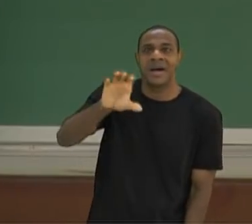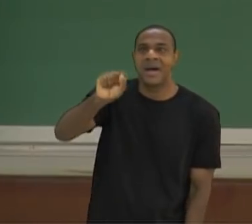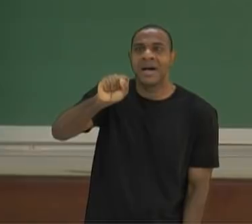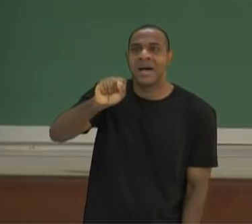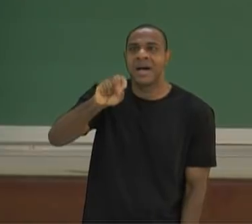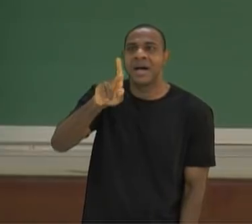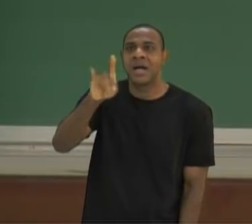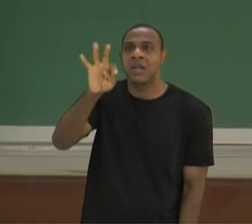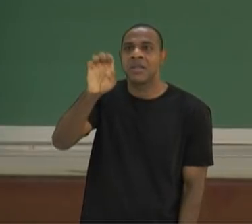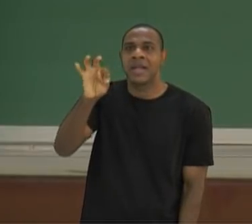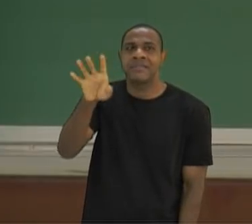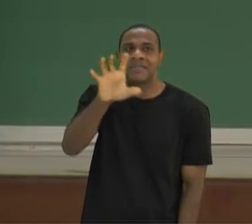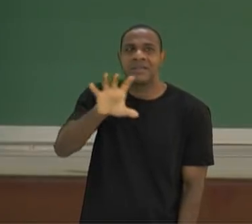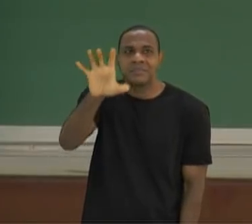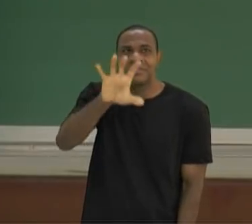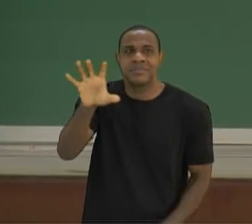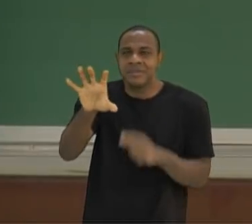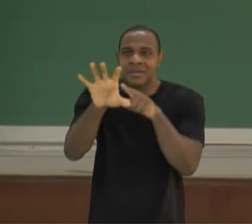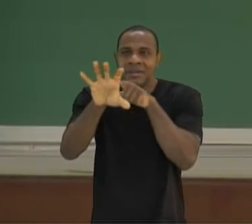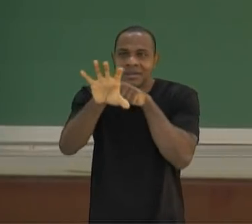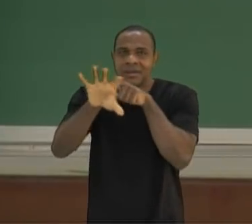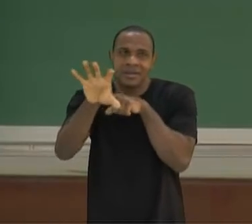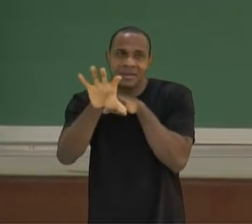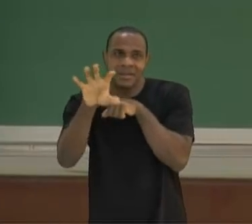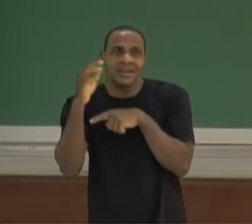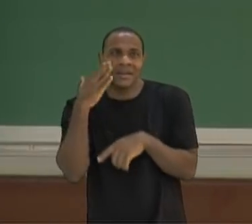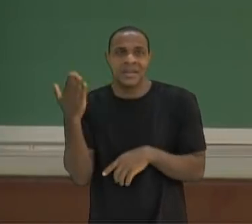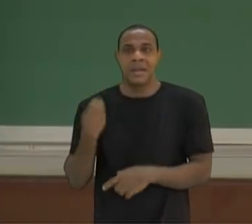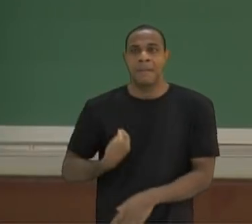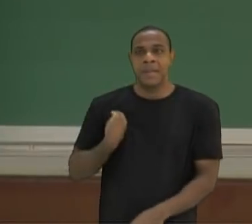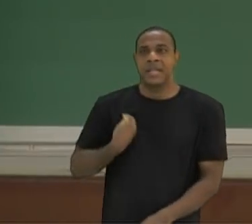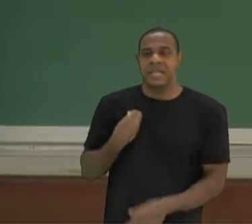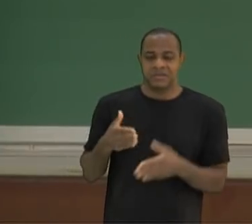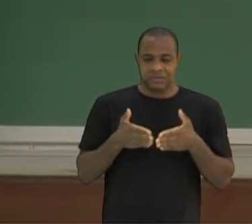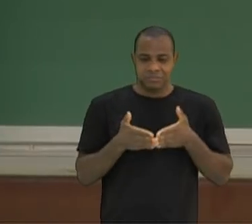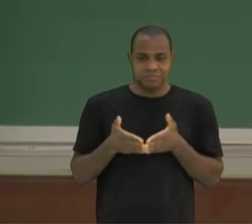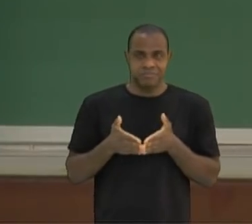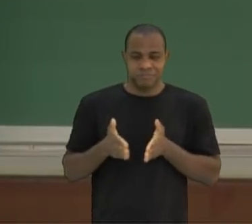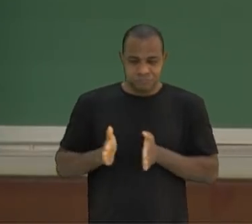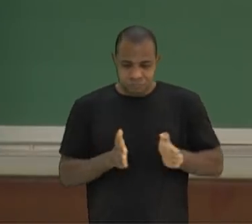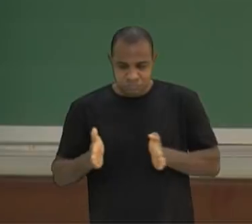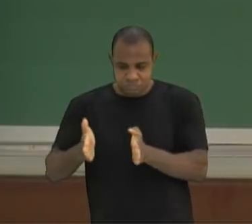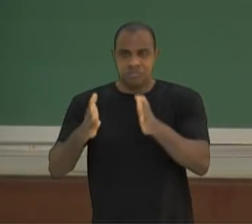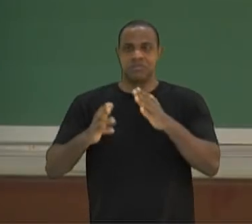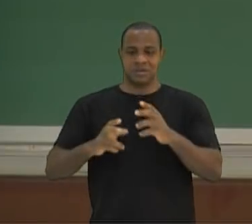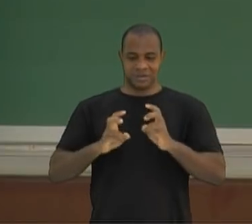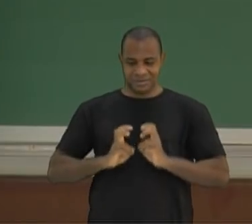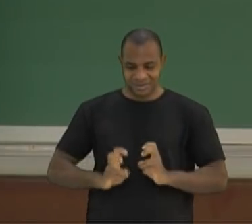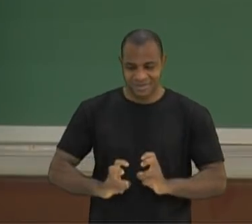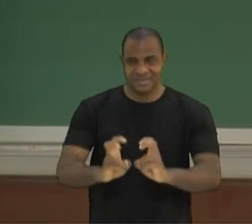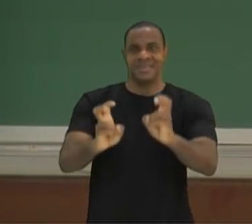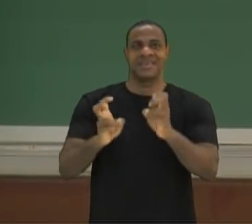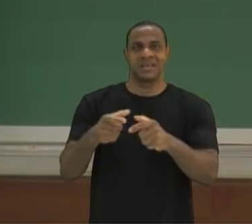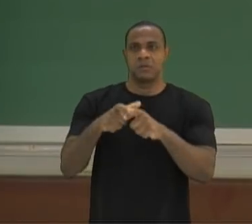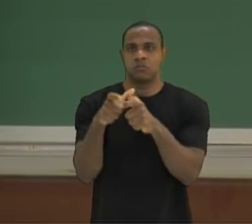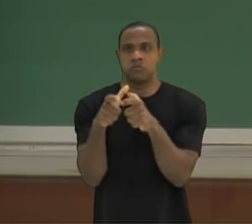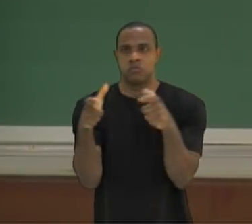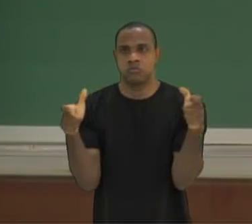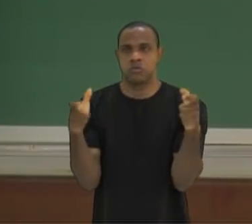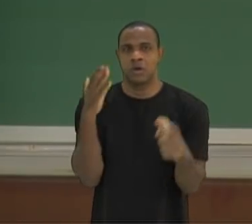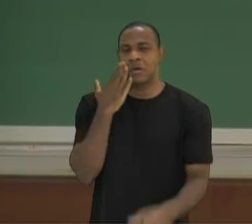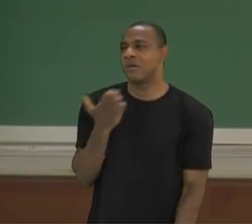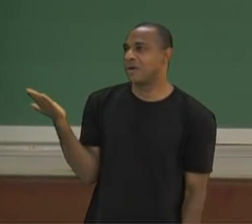tem a maior presença de rodovias, ferrovias, e também tem, não em grande quantidade comparado ao norte, por exemplo,